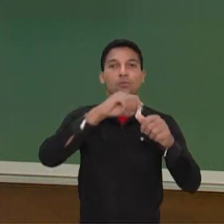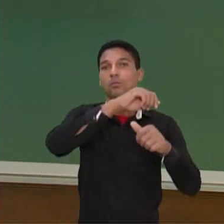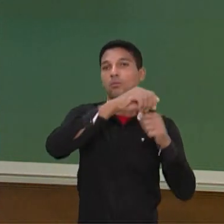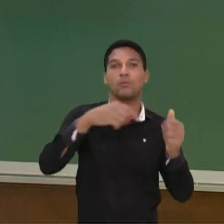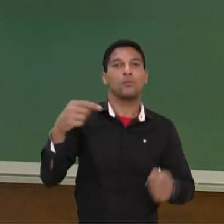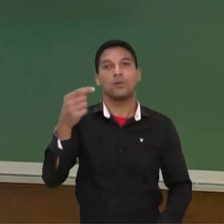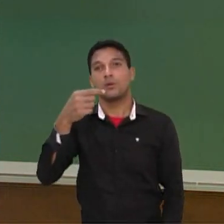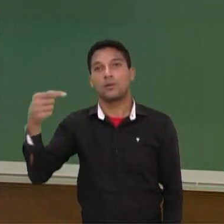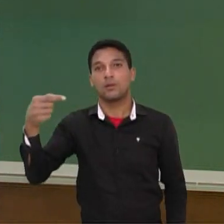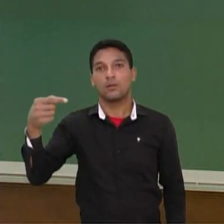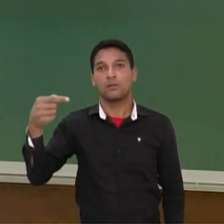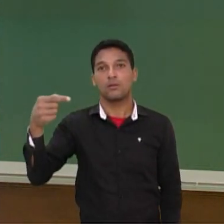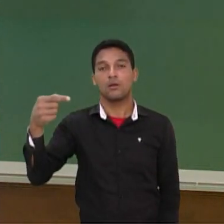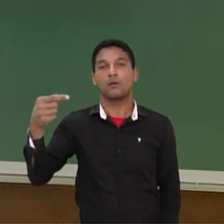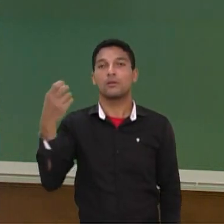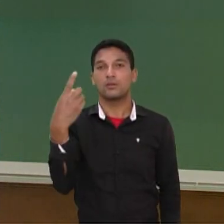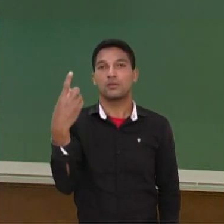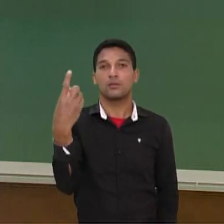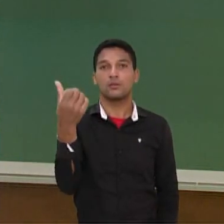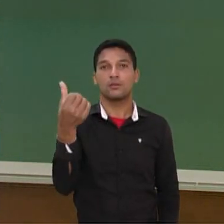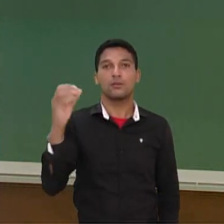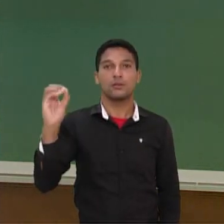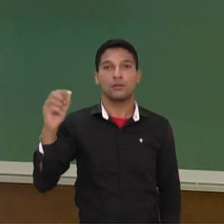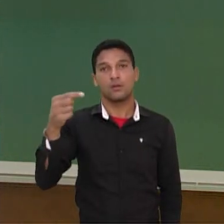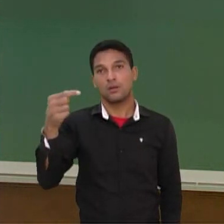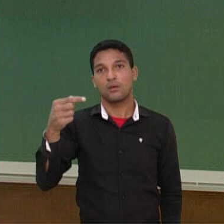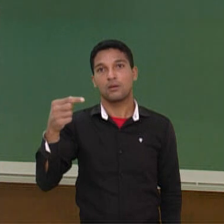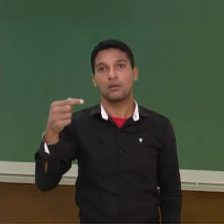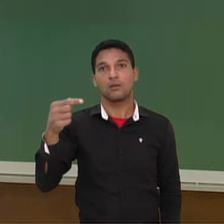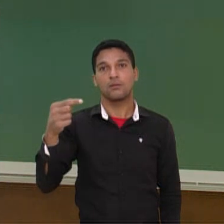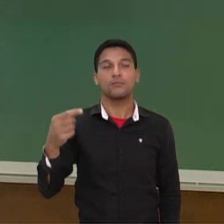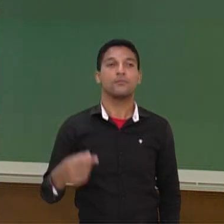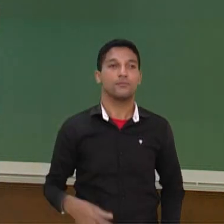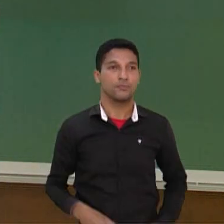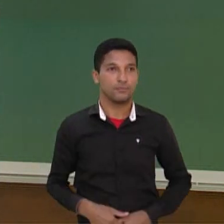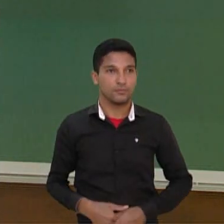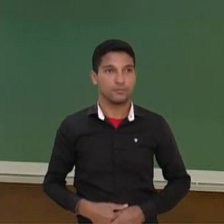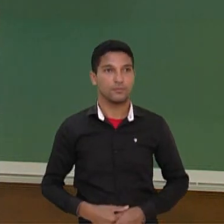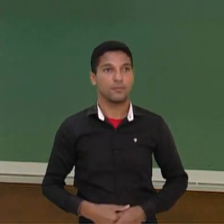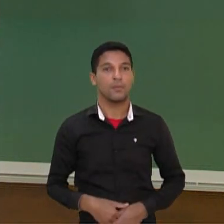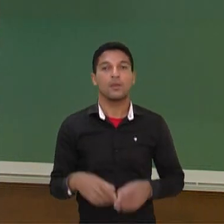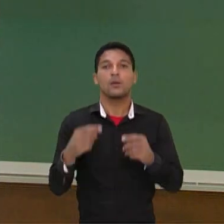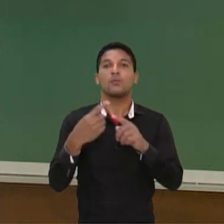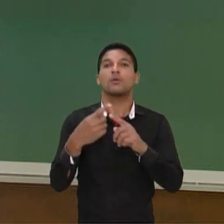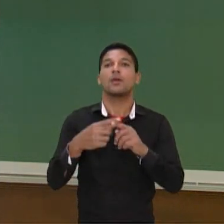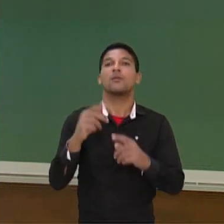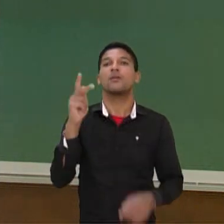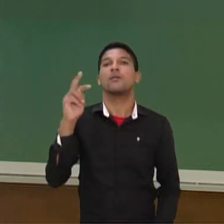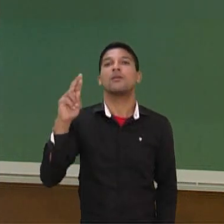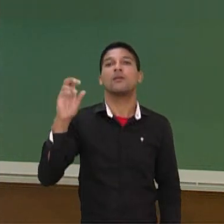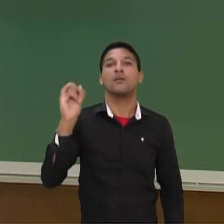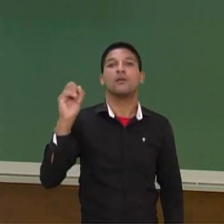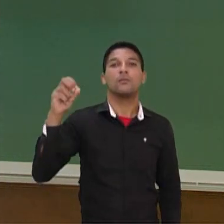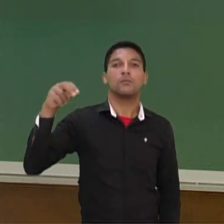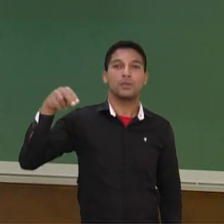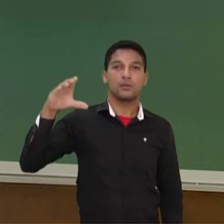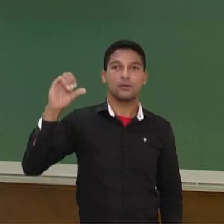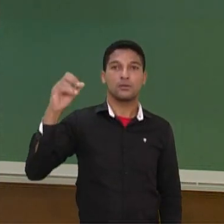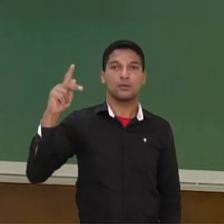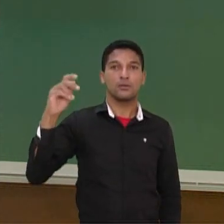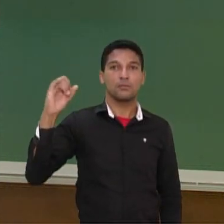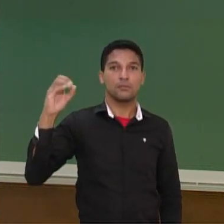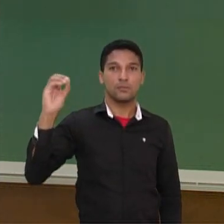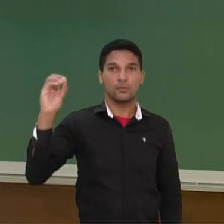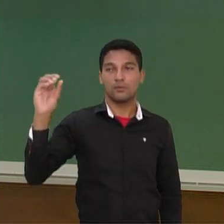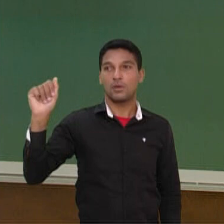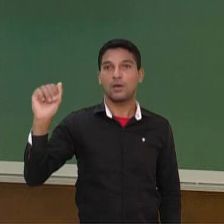que está positivo, do outro lado ele vai ficar negativo. Mas isso graças ao princípio aditivo, que permite eu somar ou subtrair ambos os